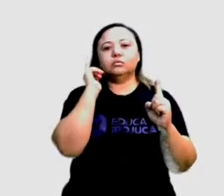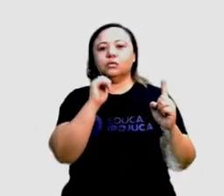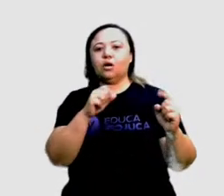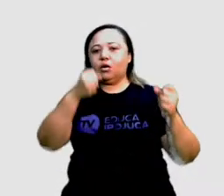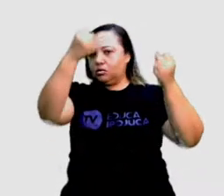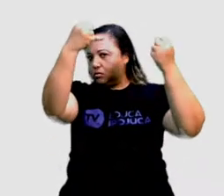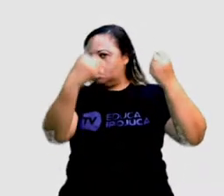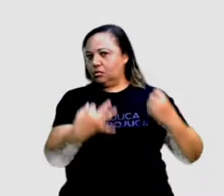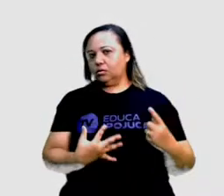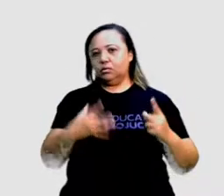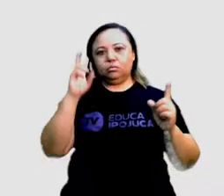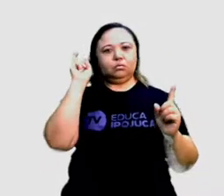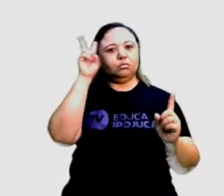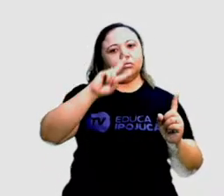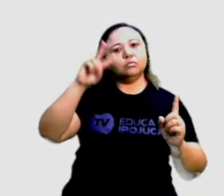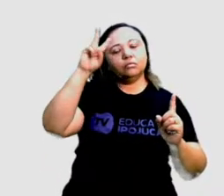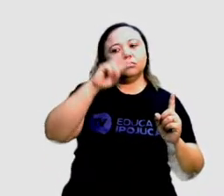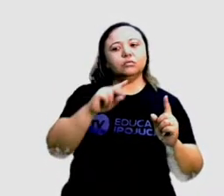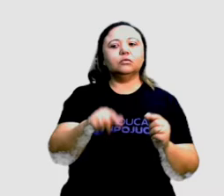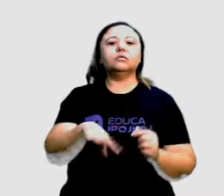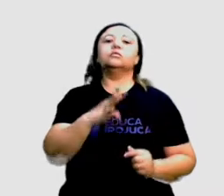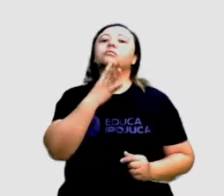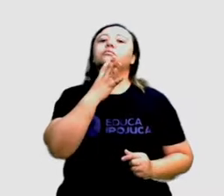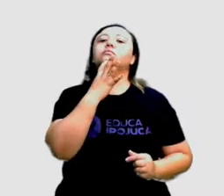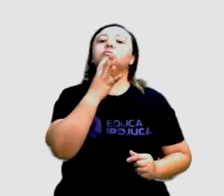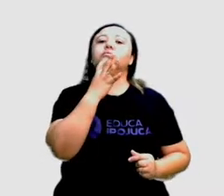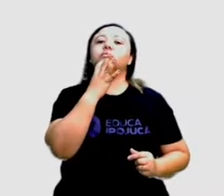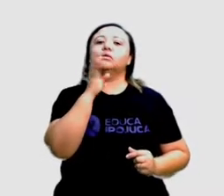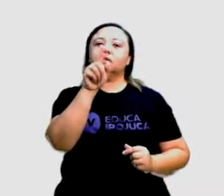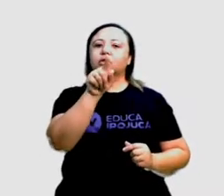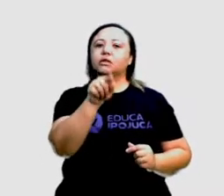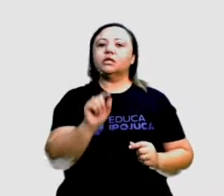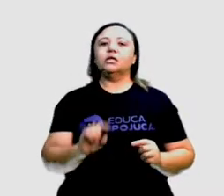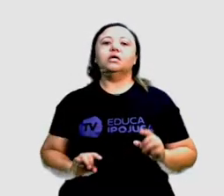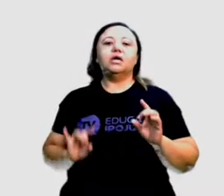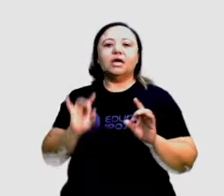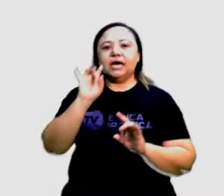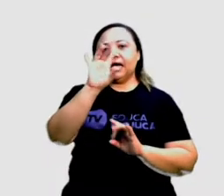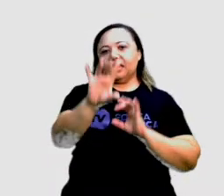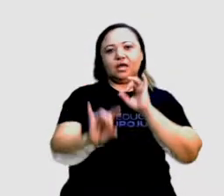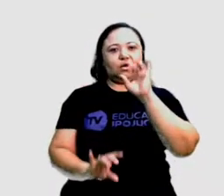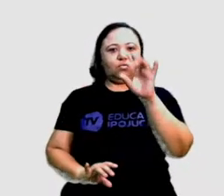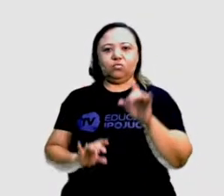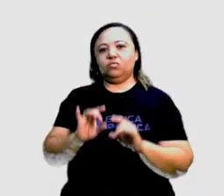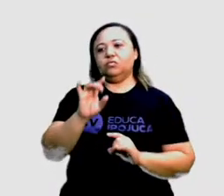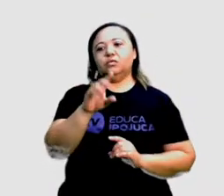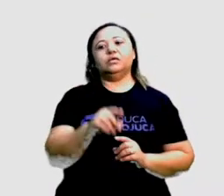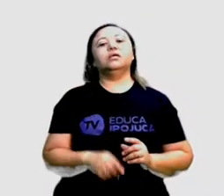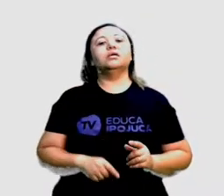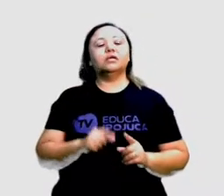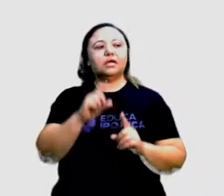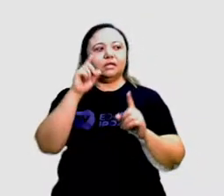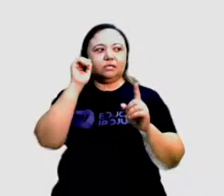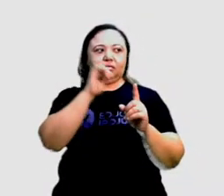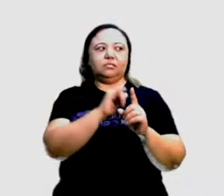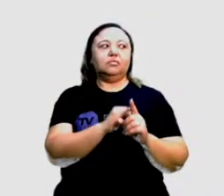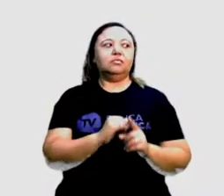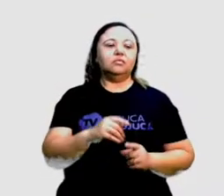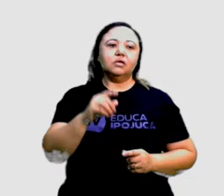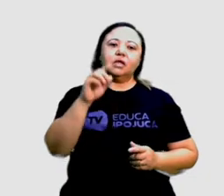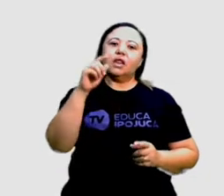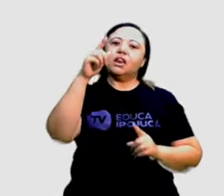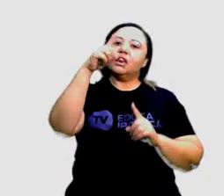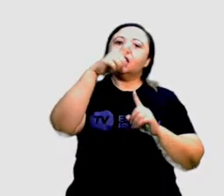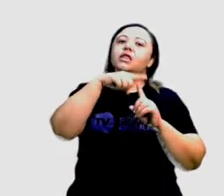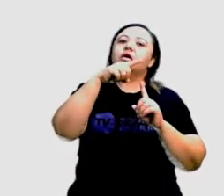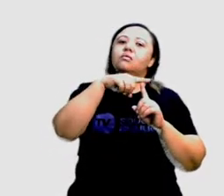em textos literários os elementos que ajudam a identificar esse tipo de narrador. Então vamos lá. Quanto aos